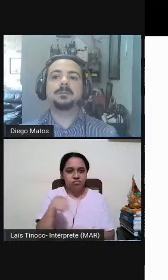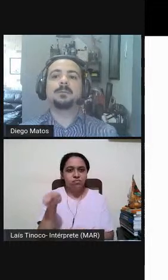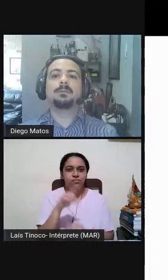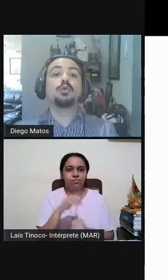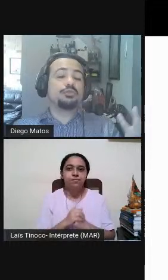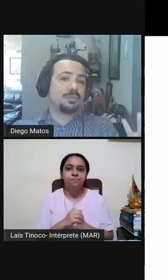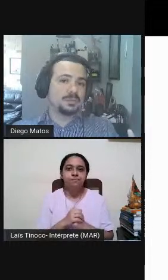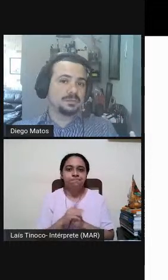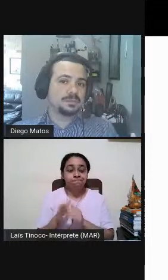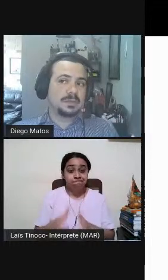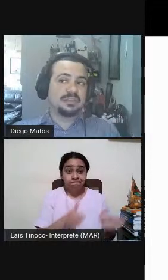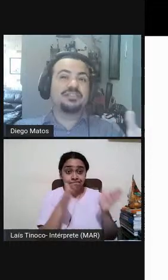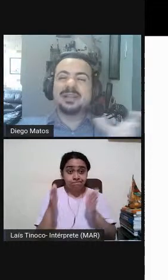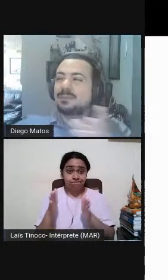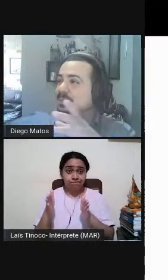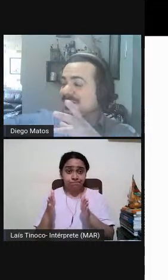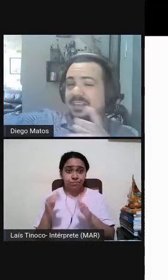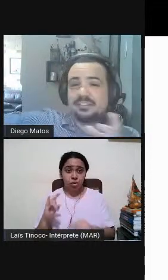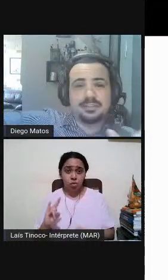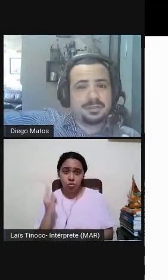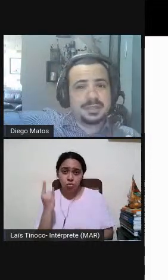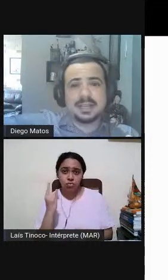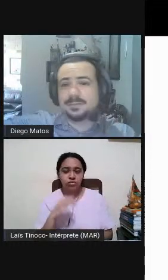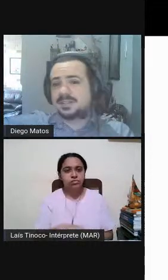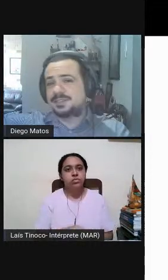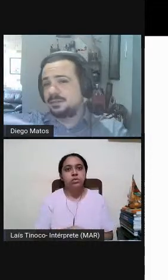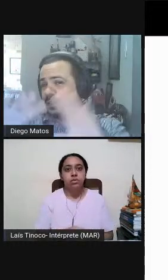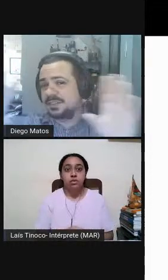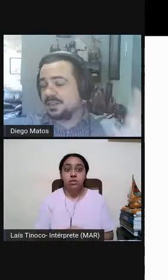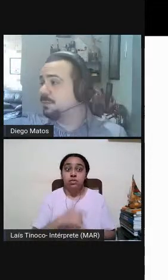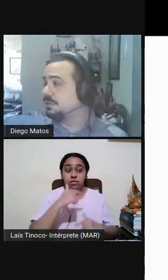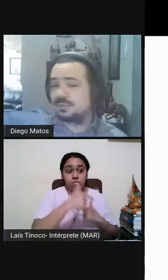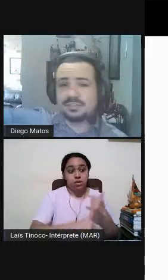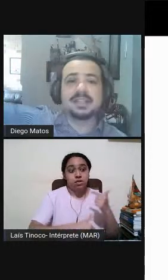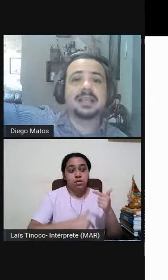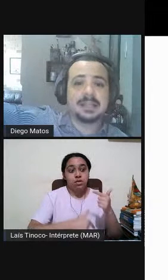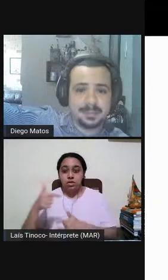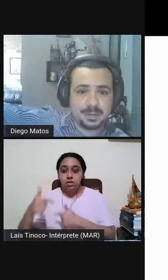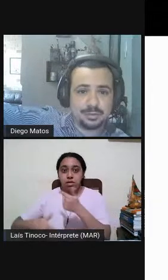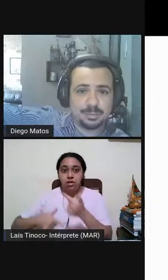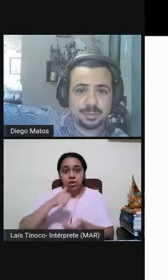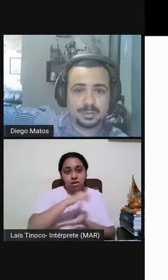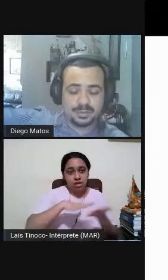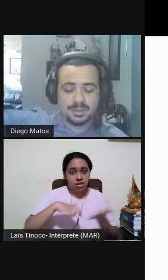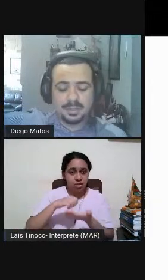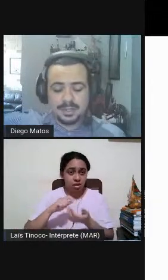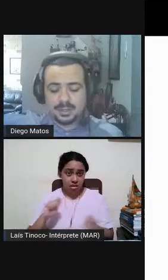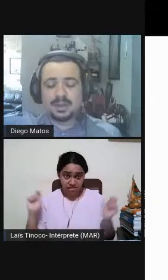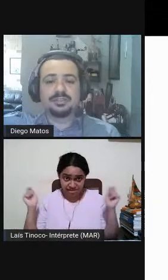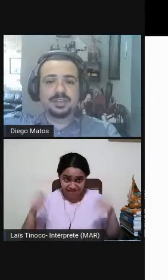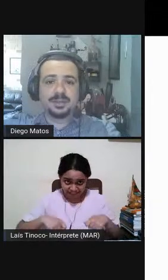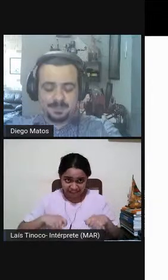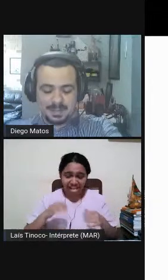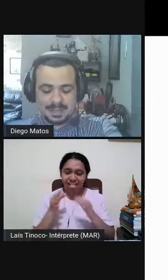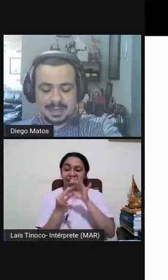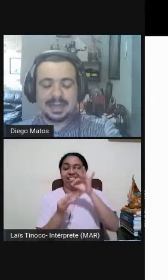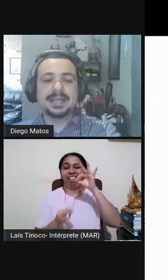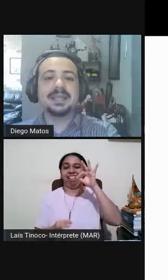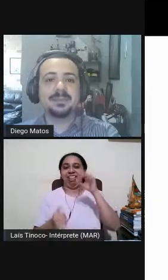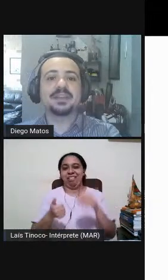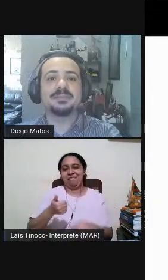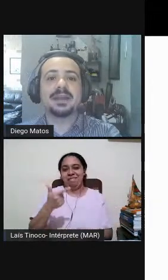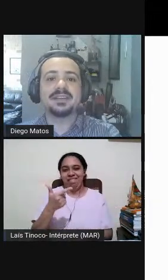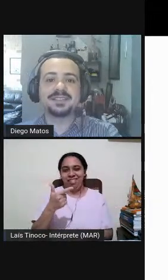e a por último a gente temos uma série de atividades Mas se vocês quiser eu posso estender aqui até meia-noite pouco eu acho que